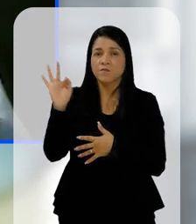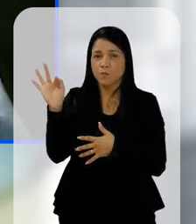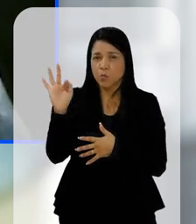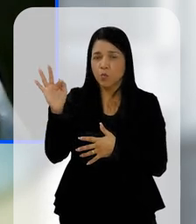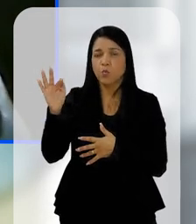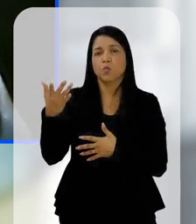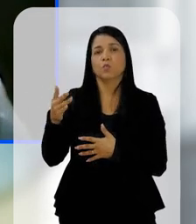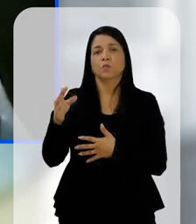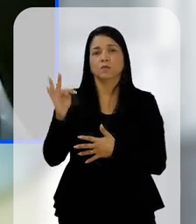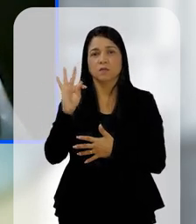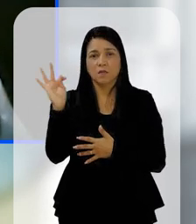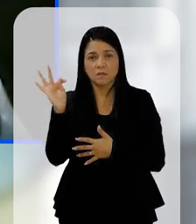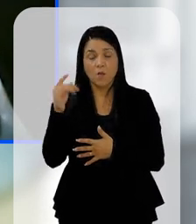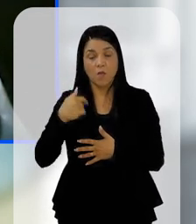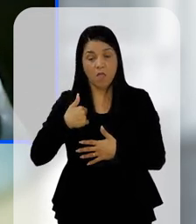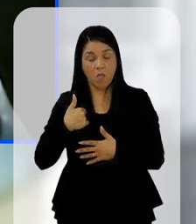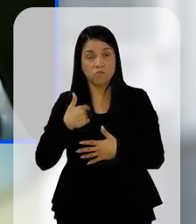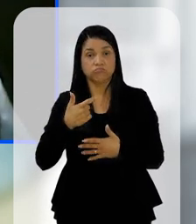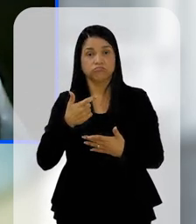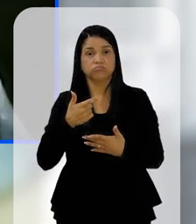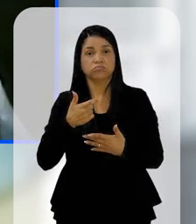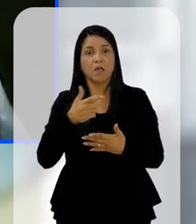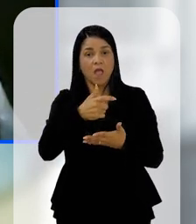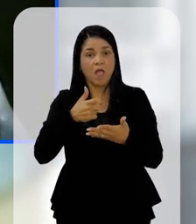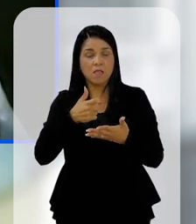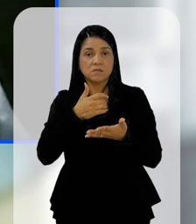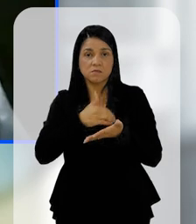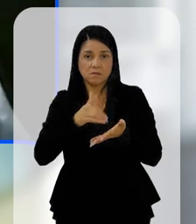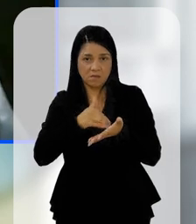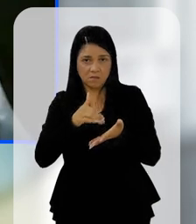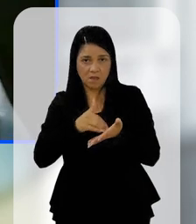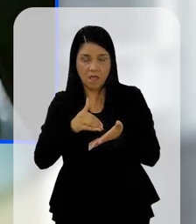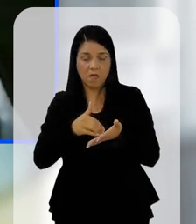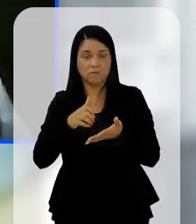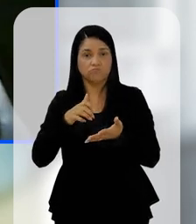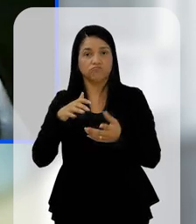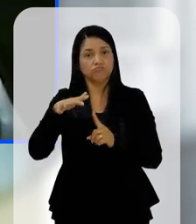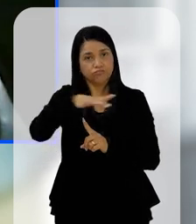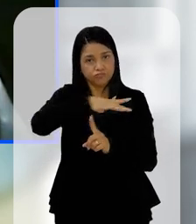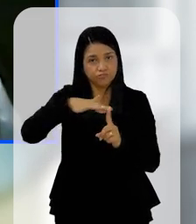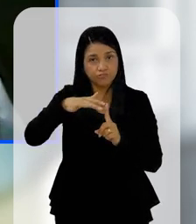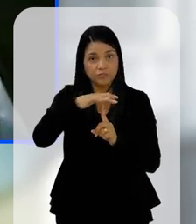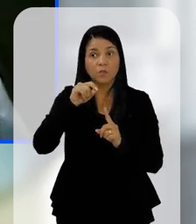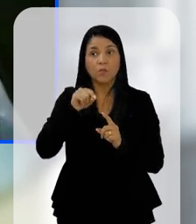Friburgo. Eu era secretário estadual do ambiente. O que que nós fizemos